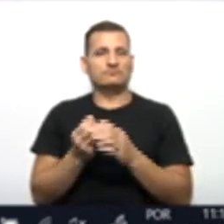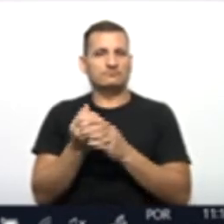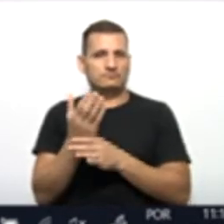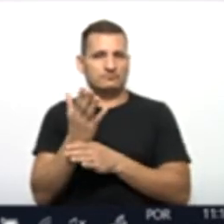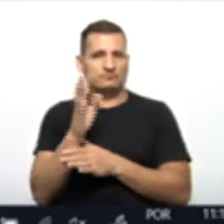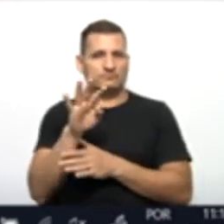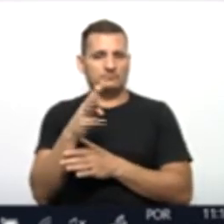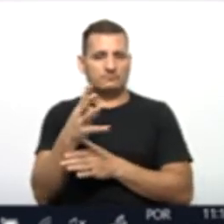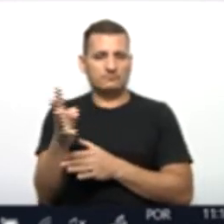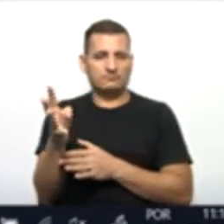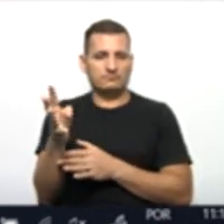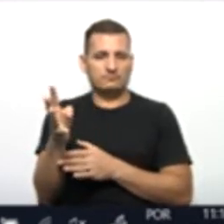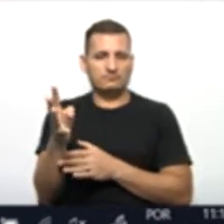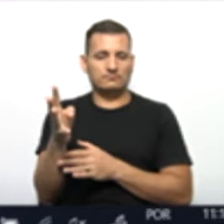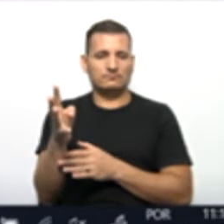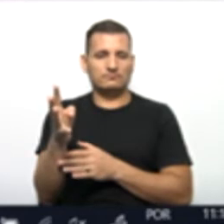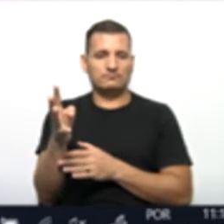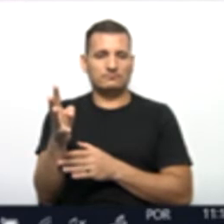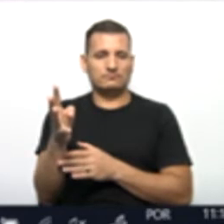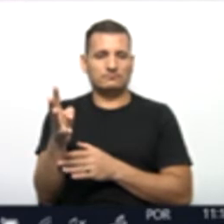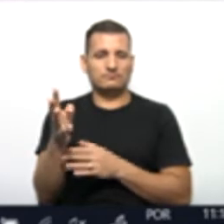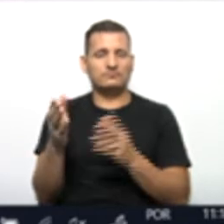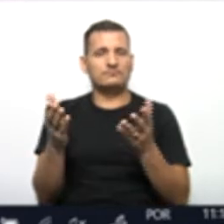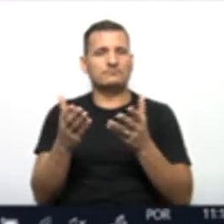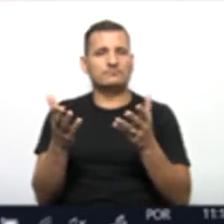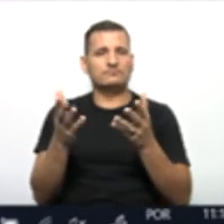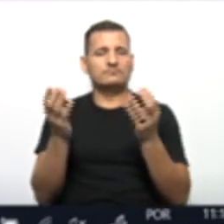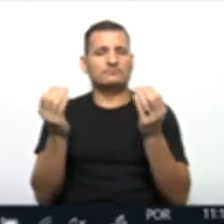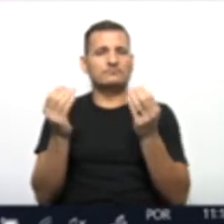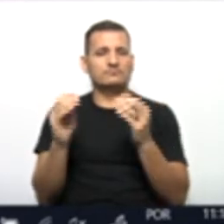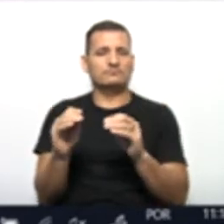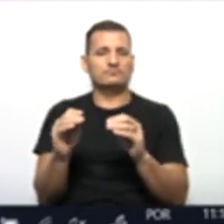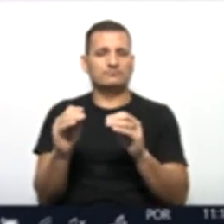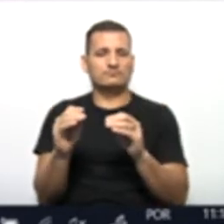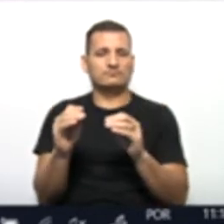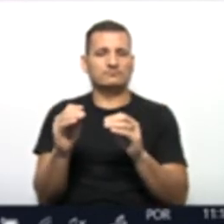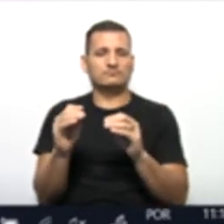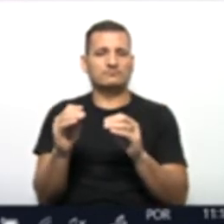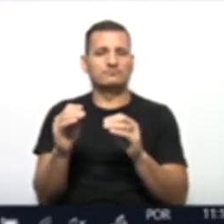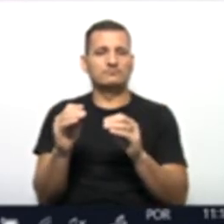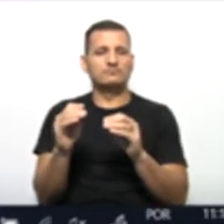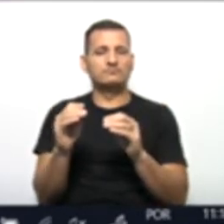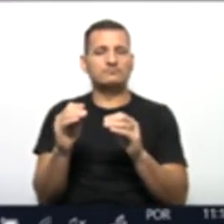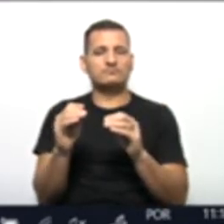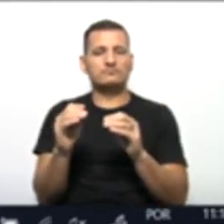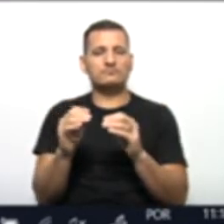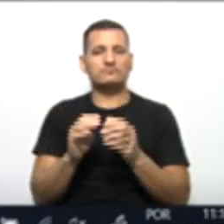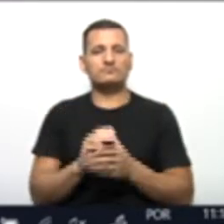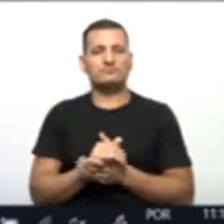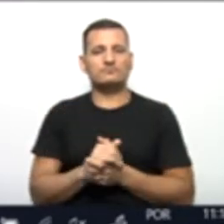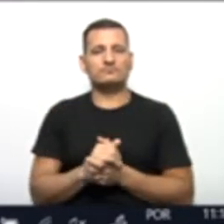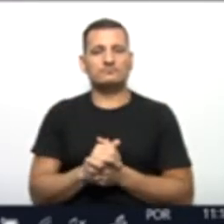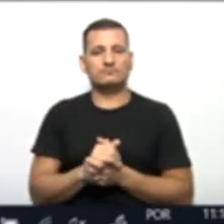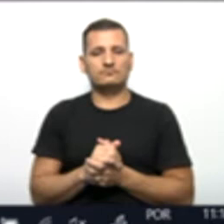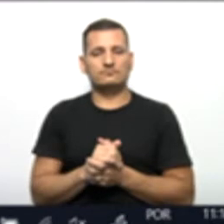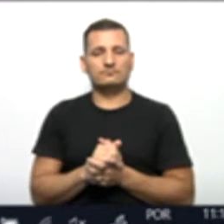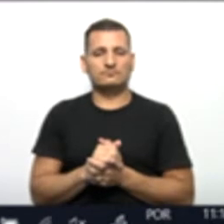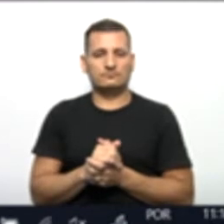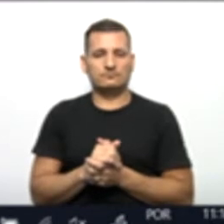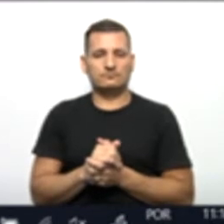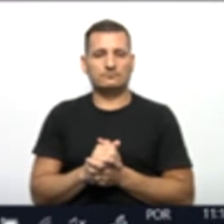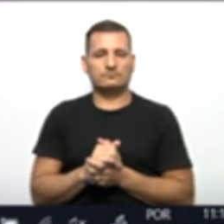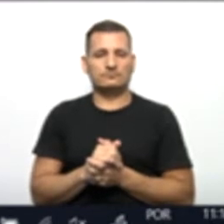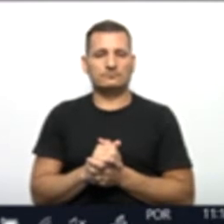tabela e agora eu vou adicionar um registro a essa nossa tabela que foi o que nós acabamos de fazer que eu conheci botão